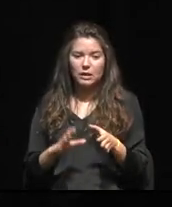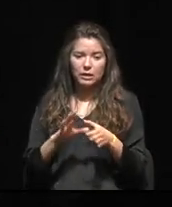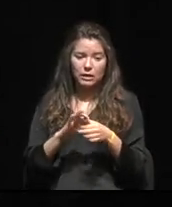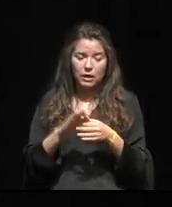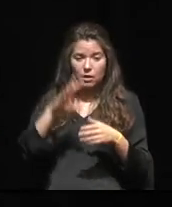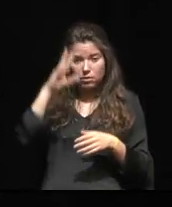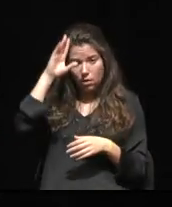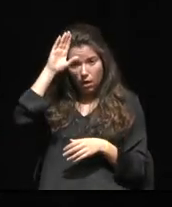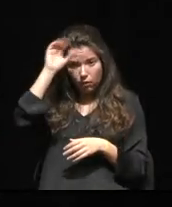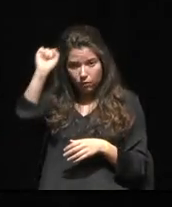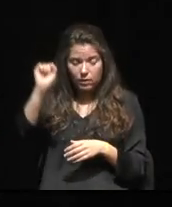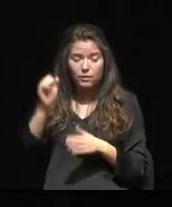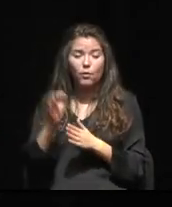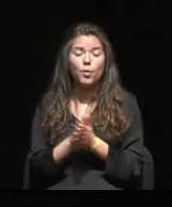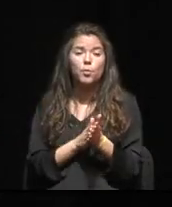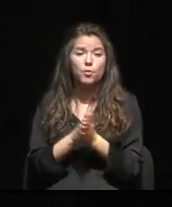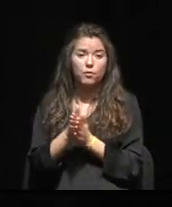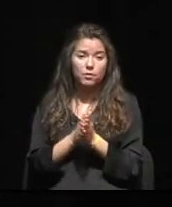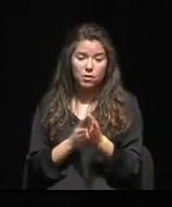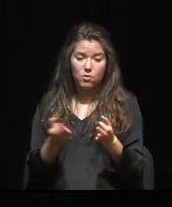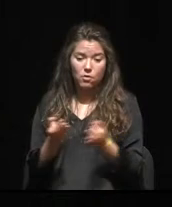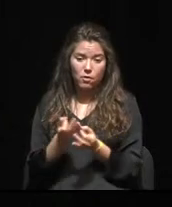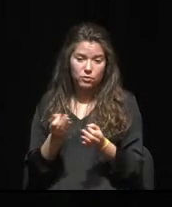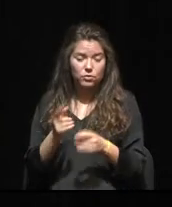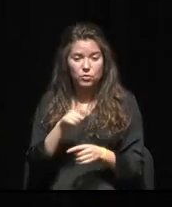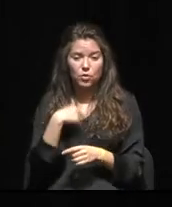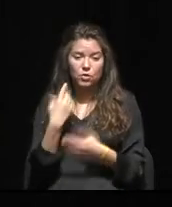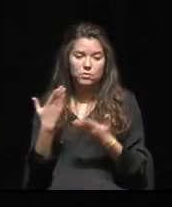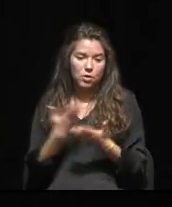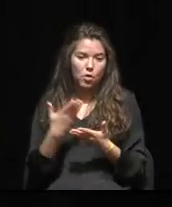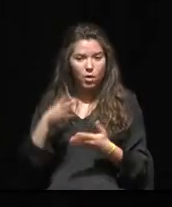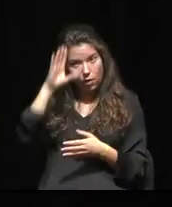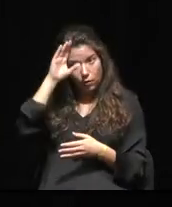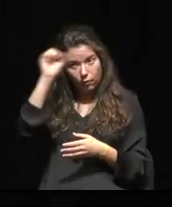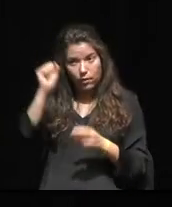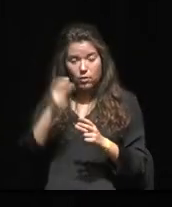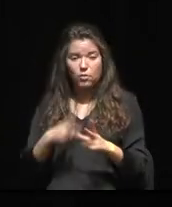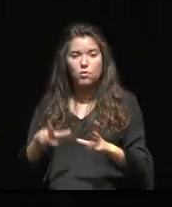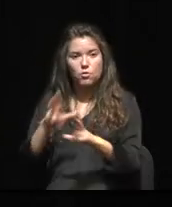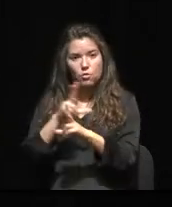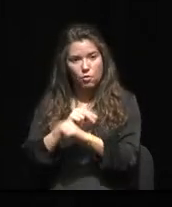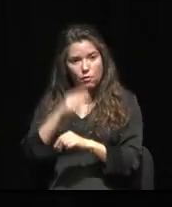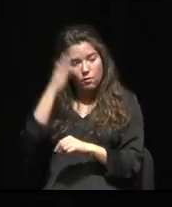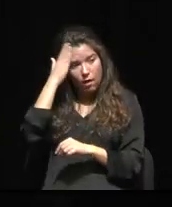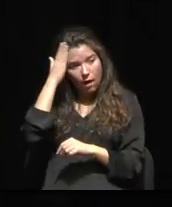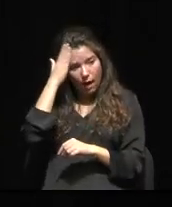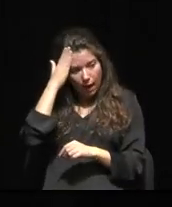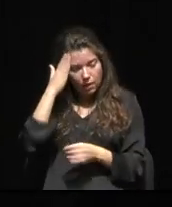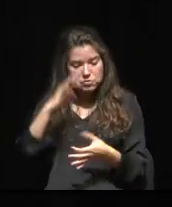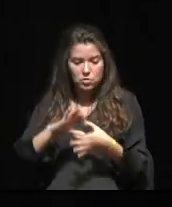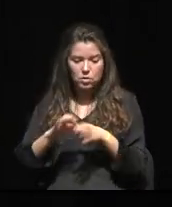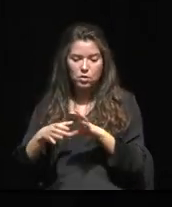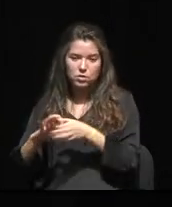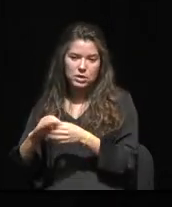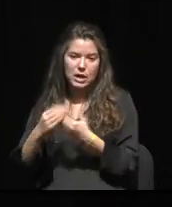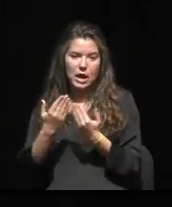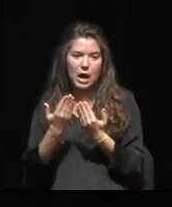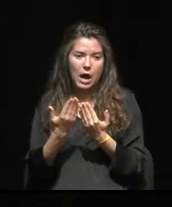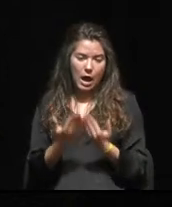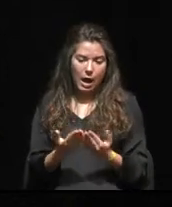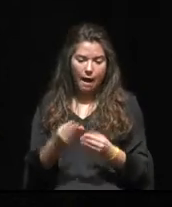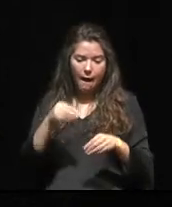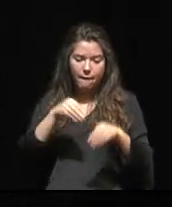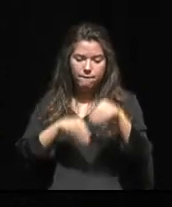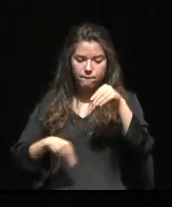governo e portanto a ait o facto nós termos agora o novo governo acho que faz sentido submetermos à votação E